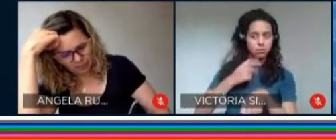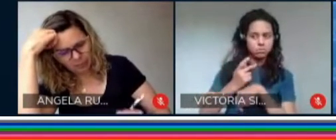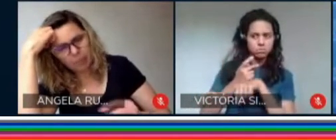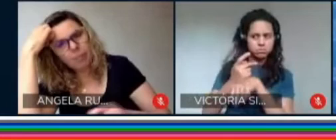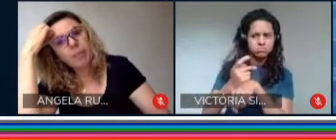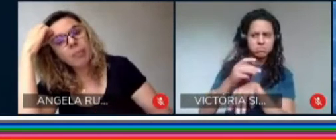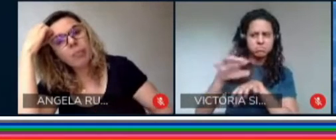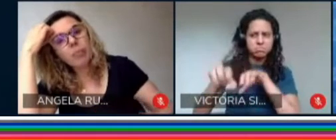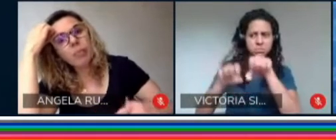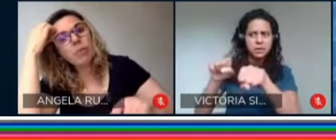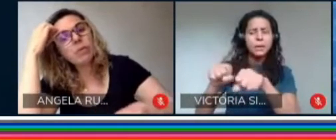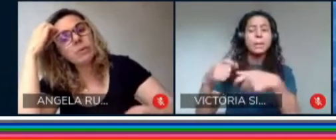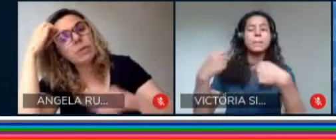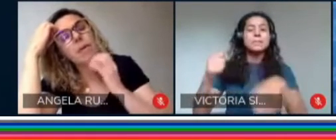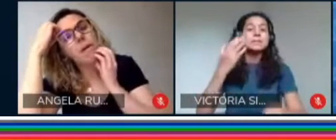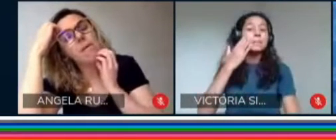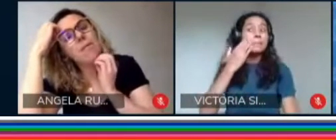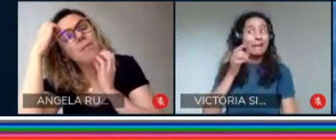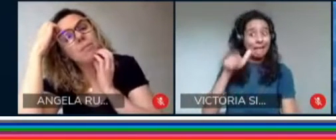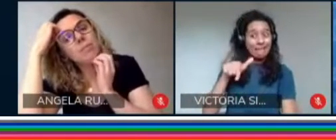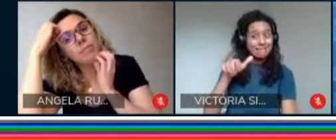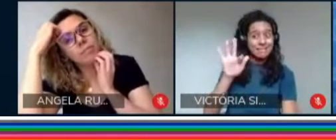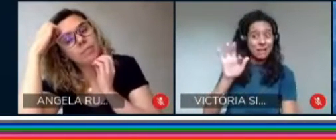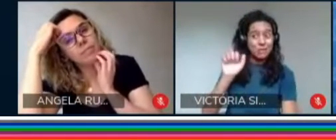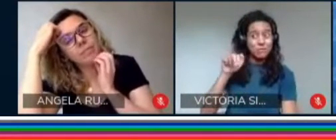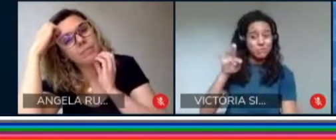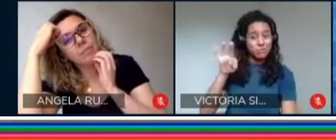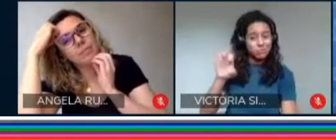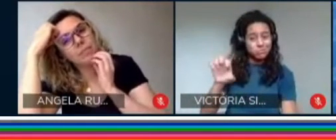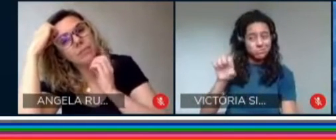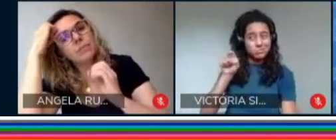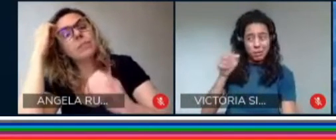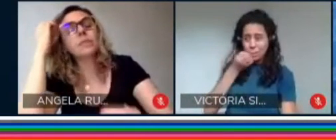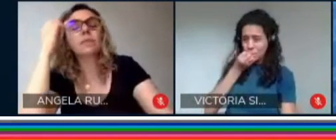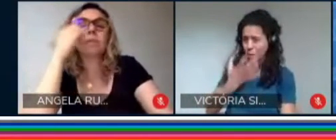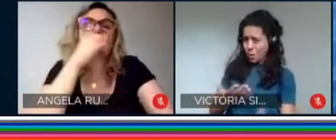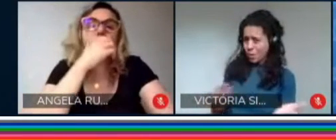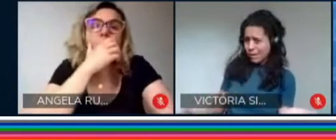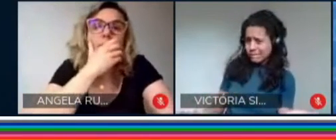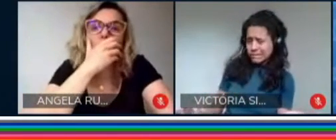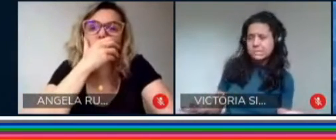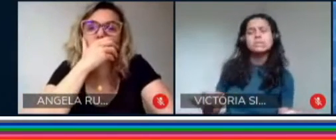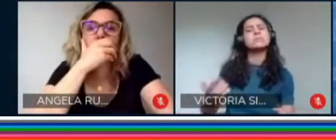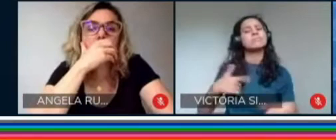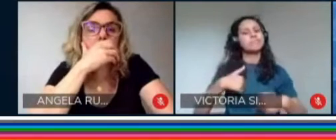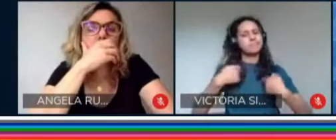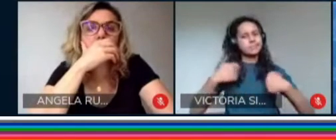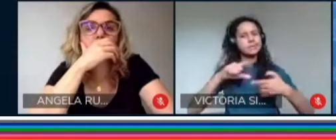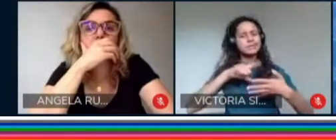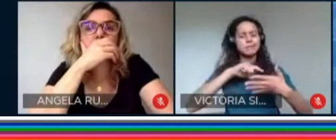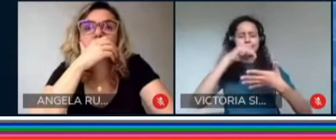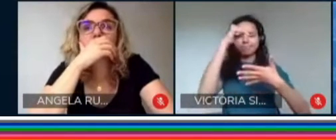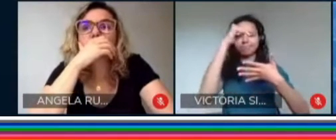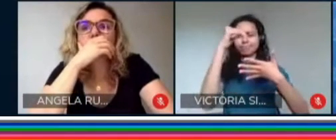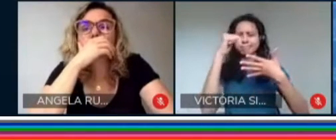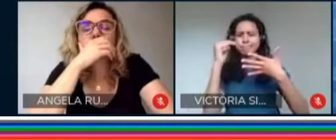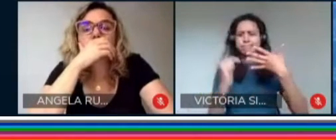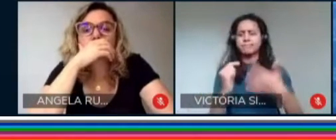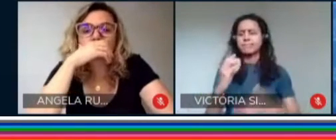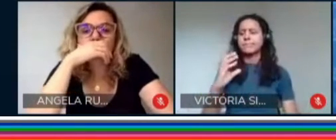ela é uma boa fonte. Existem alguns critérios de avaliação, né, e esses critérios de avaliação são